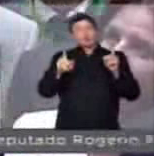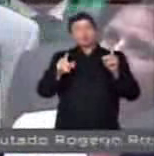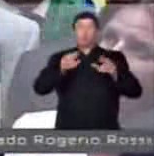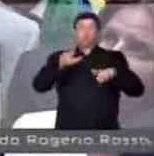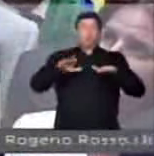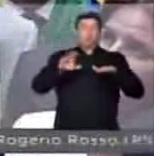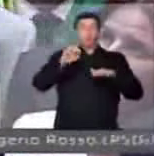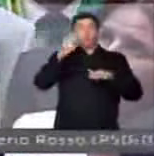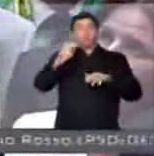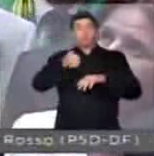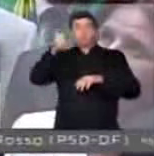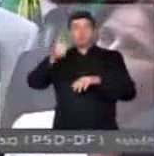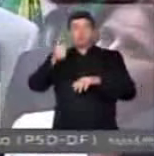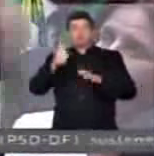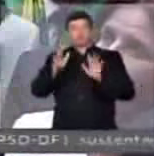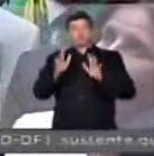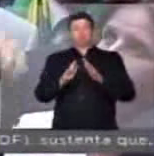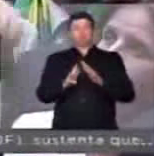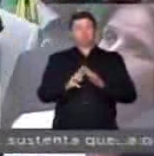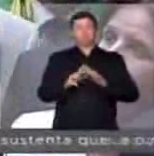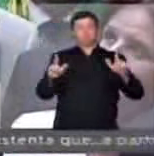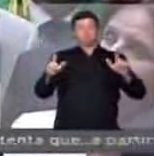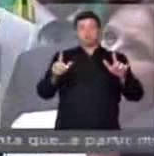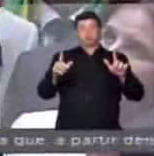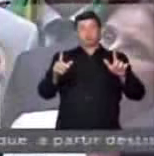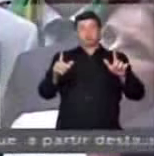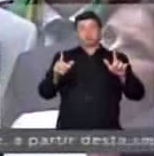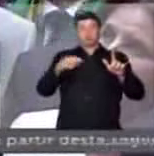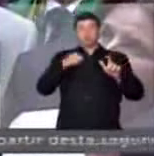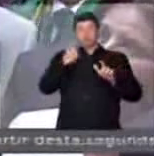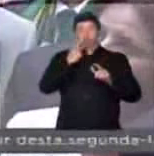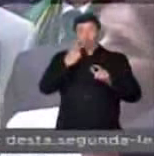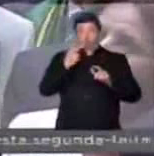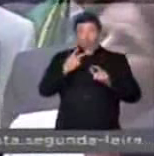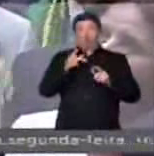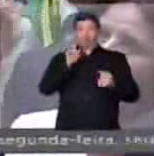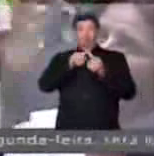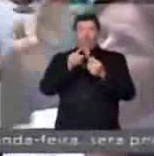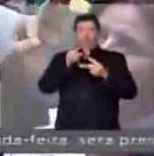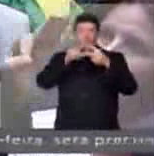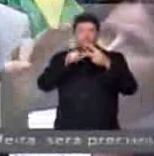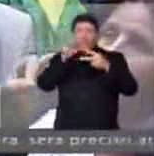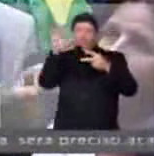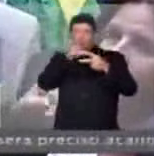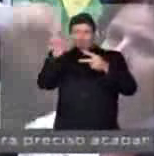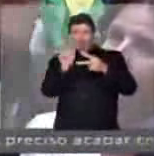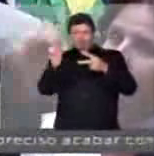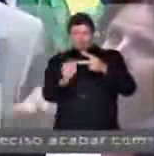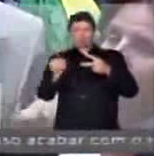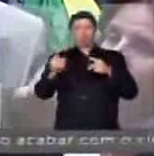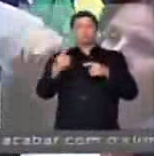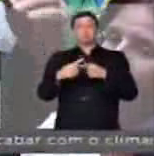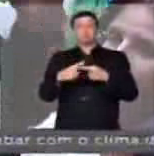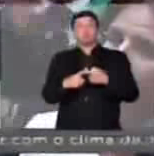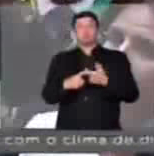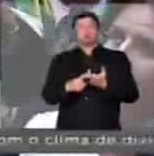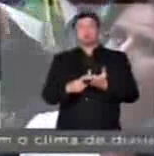fosse melhor, se eu tivesse que decidir. Mas falo por dois motivos, rápido.